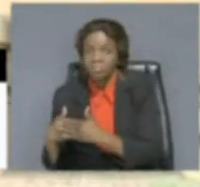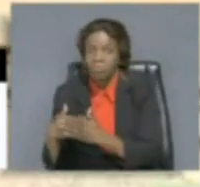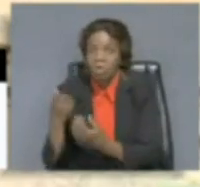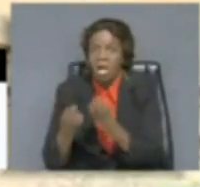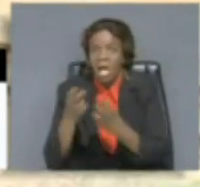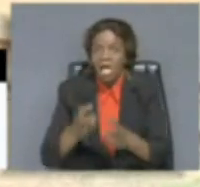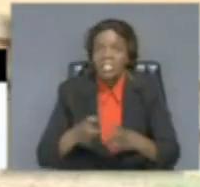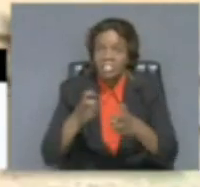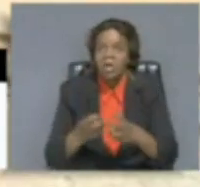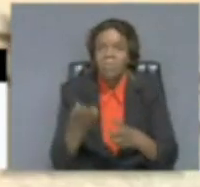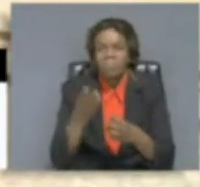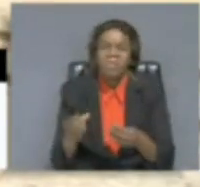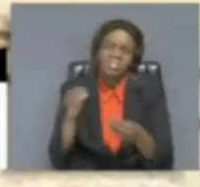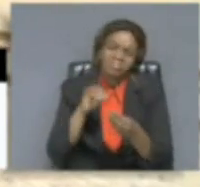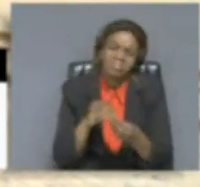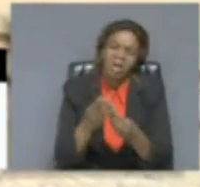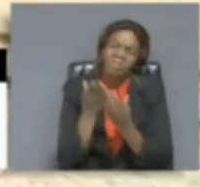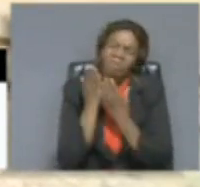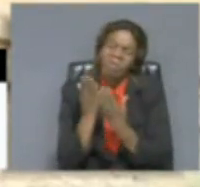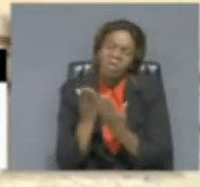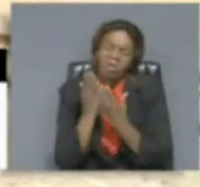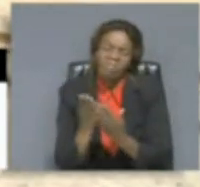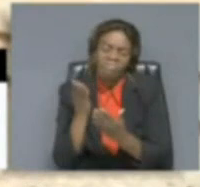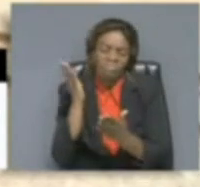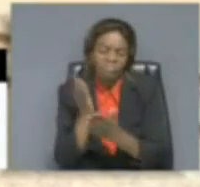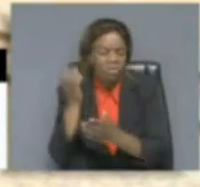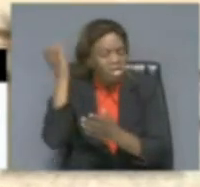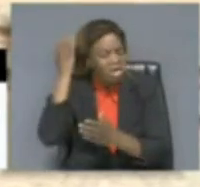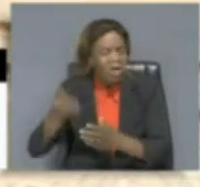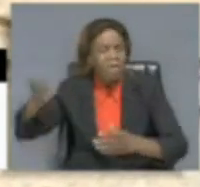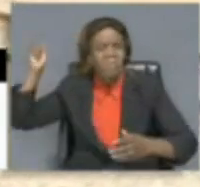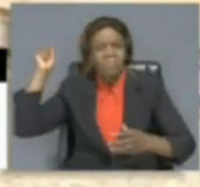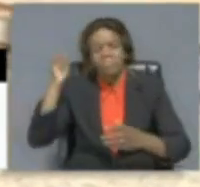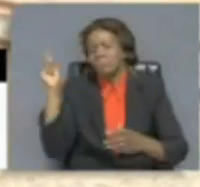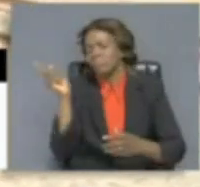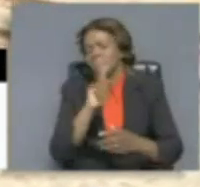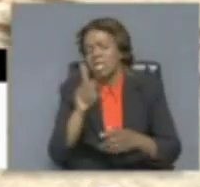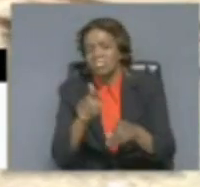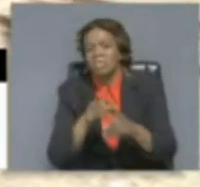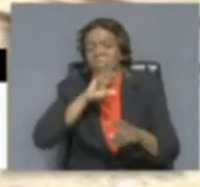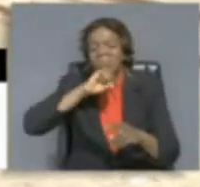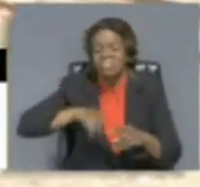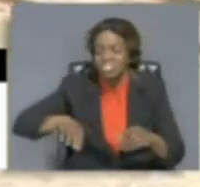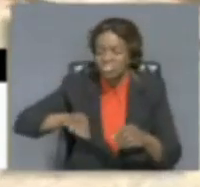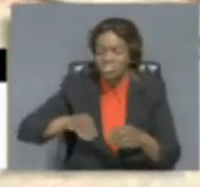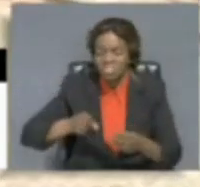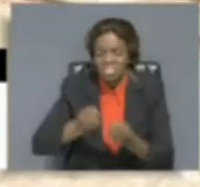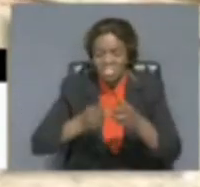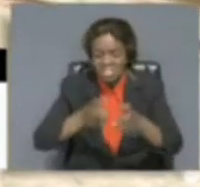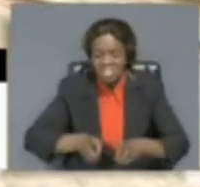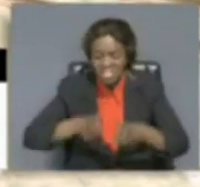não apedrejem os comboios e que não deitem lixo na linha férrea, para que esse equipamento esteja à disposição das